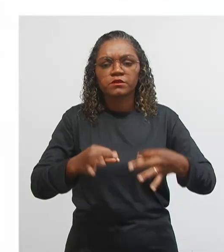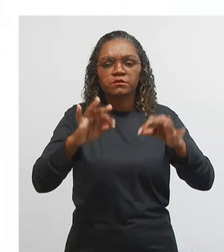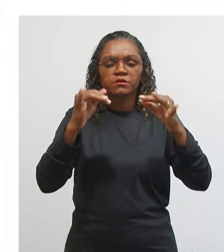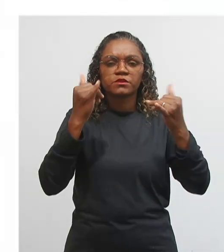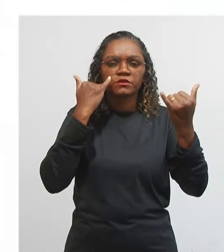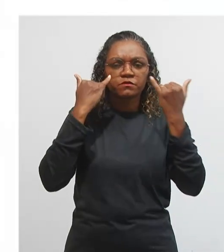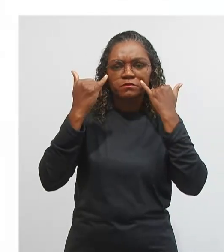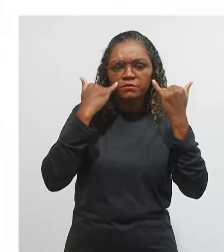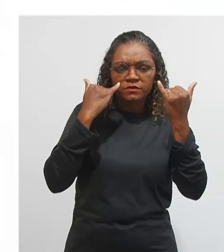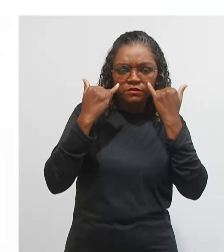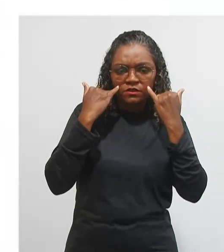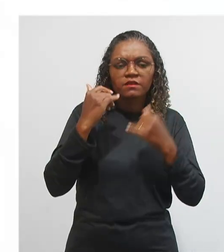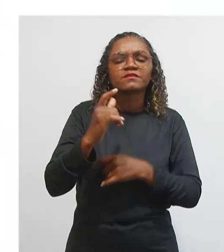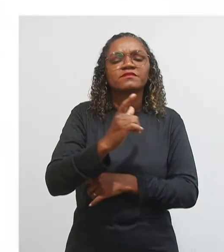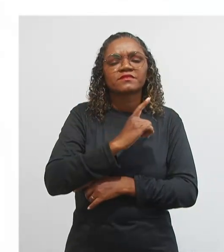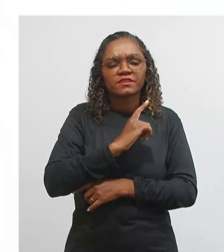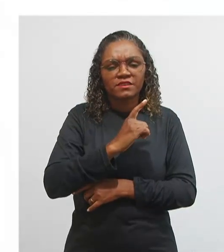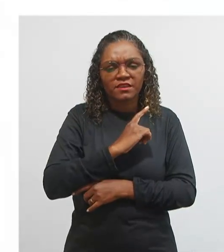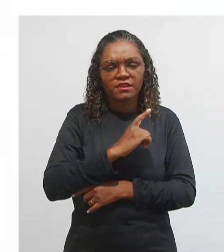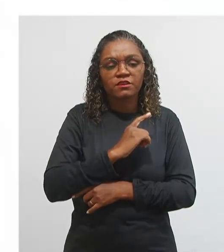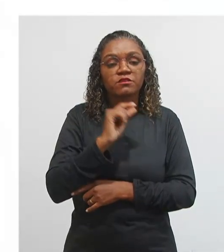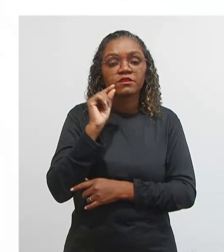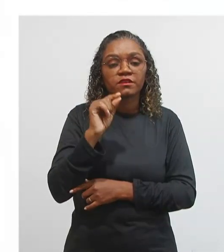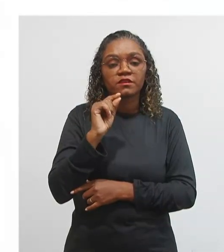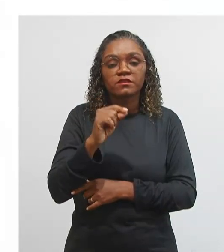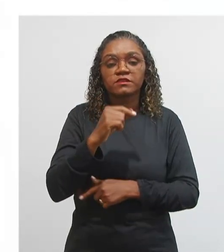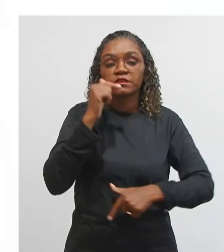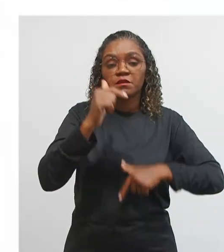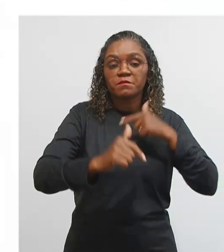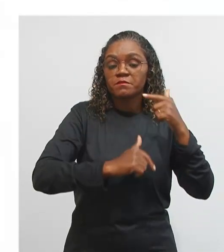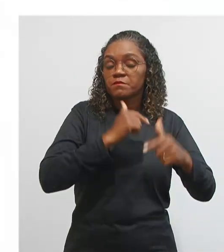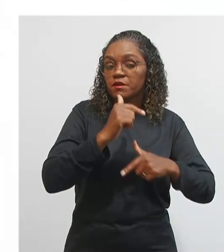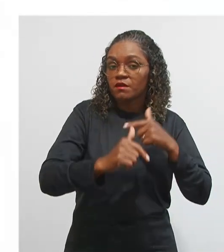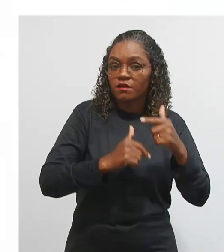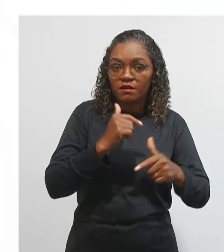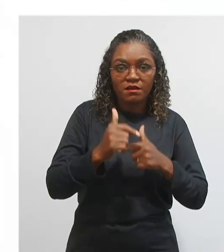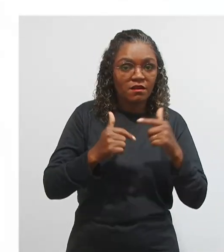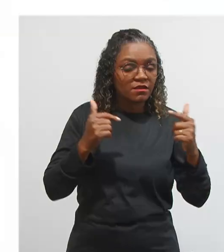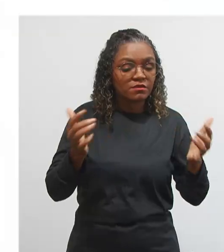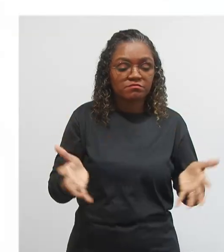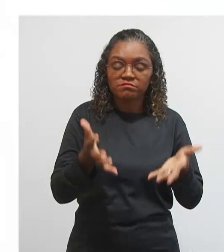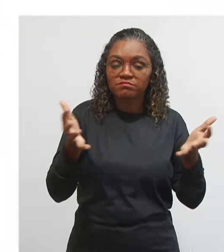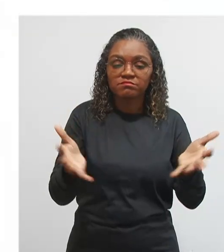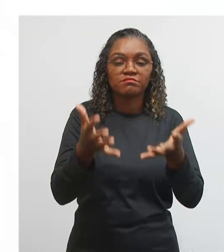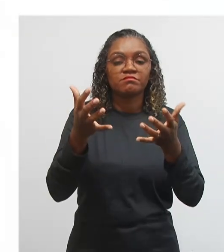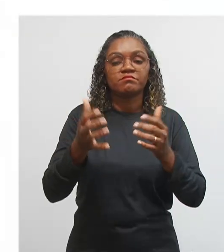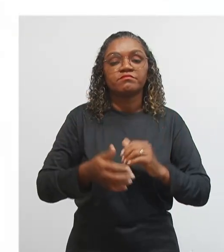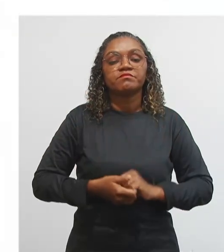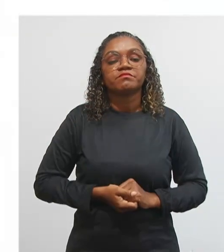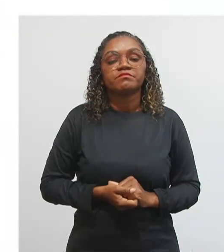está presente em tudo, né, ela abraça os serviços sendo sua grande incentivadora.